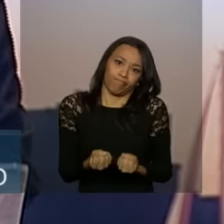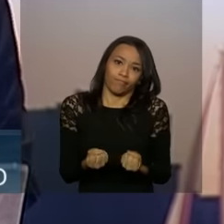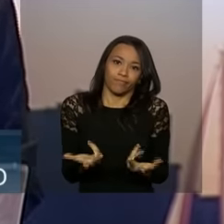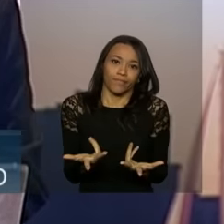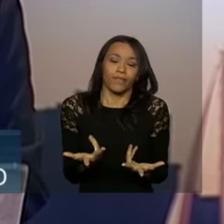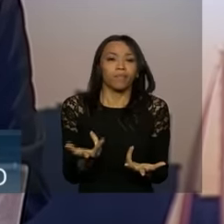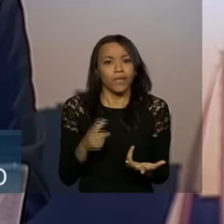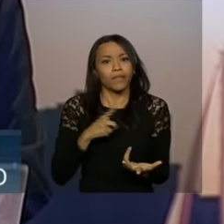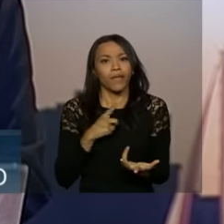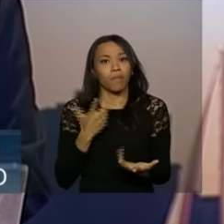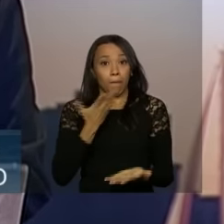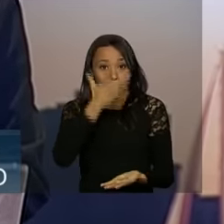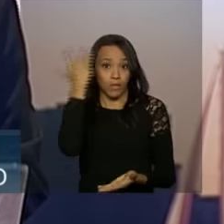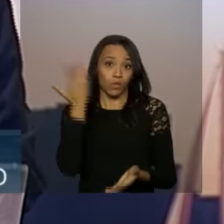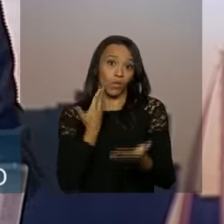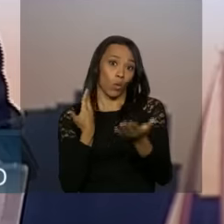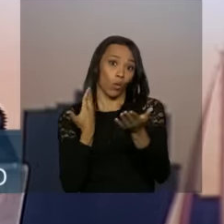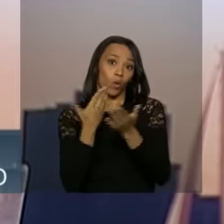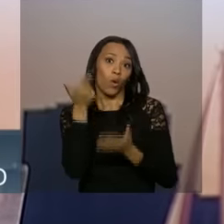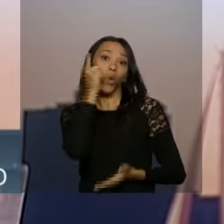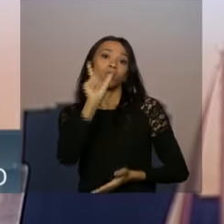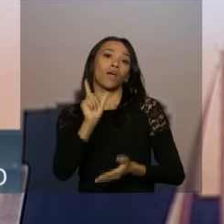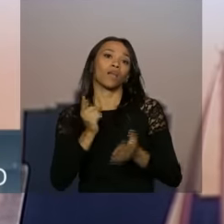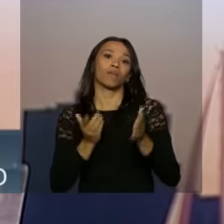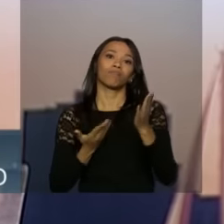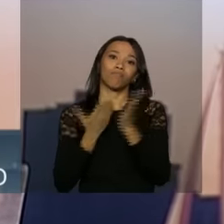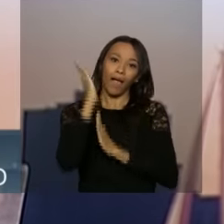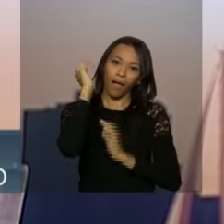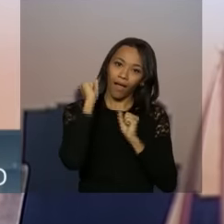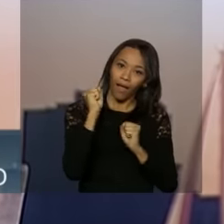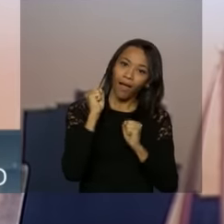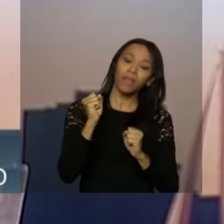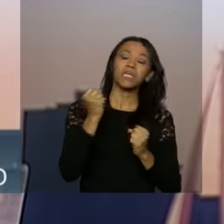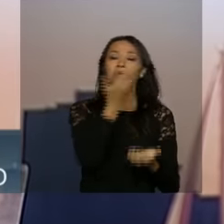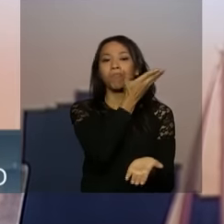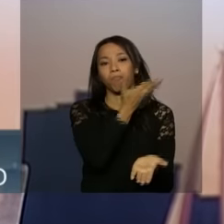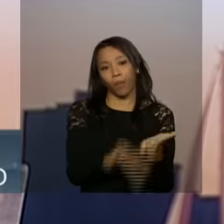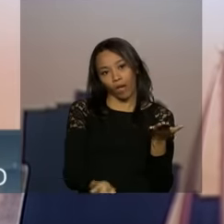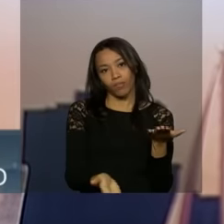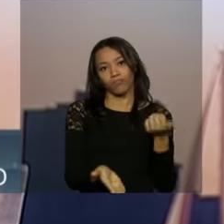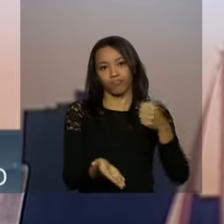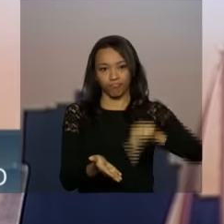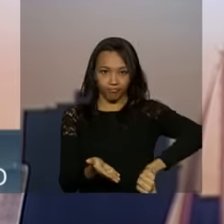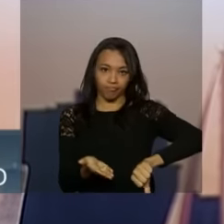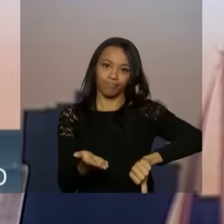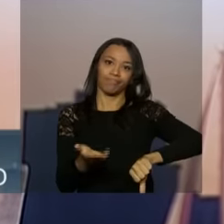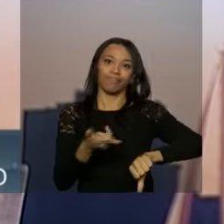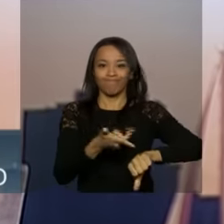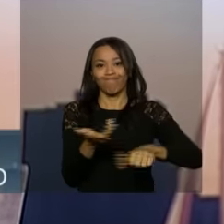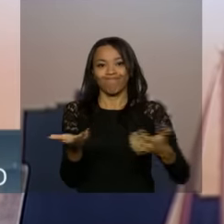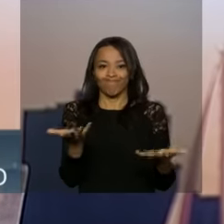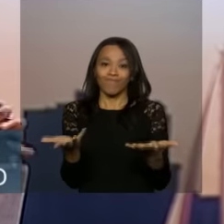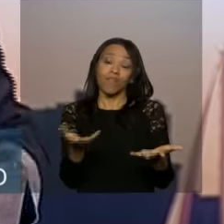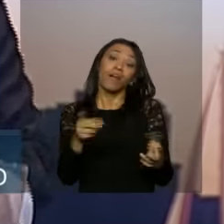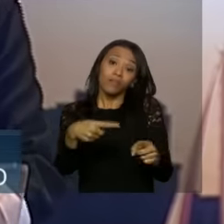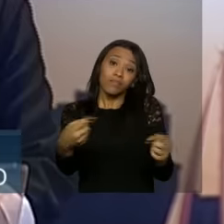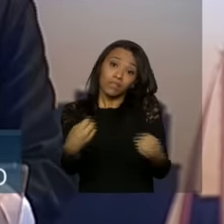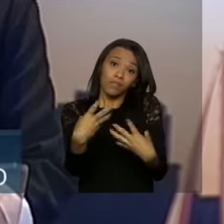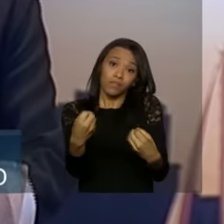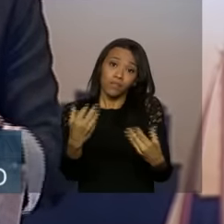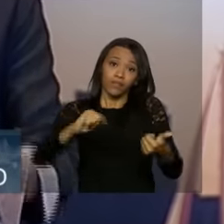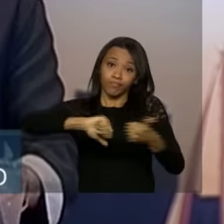e perdedores. Então, é o chamado fair play, que também a atividade esportiva ensina a cada um de